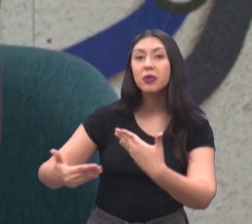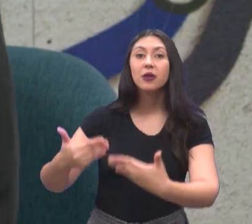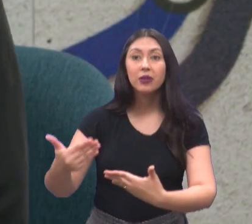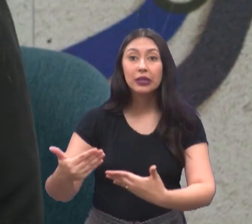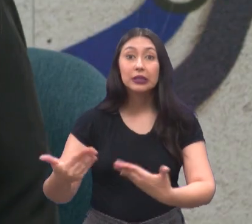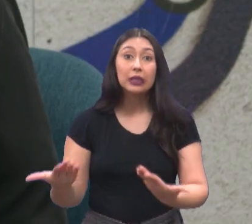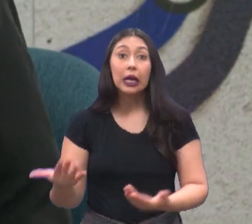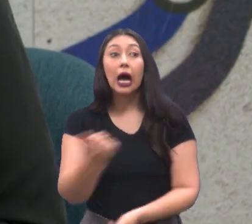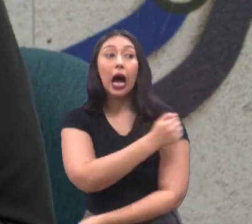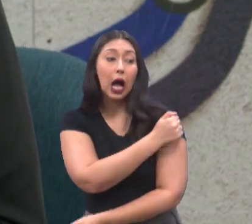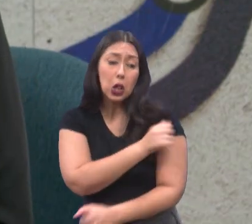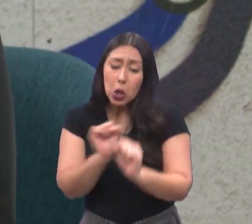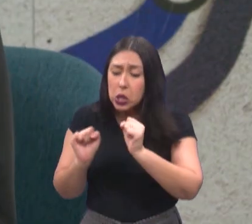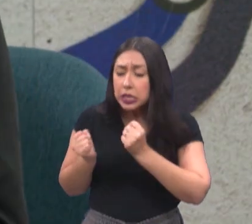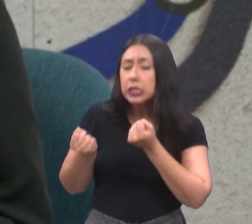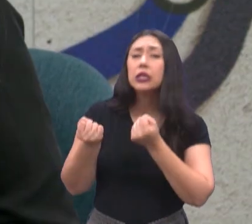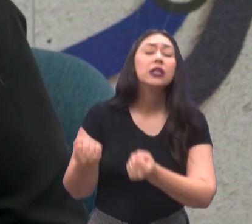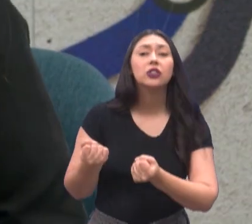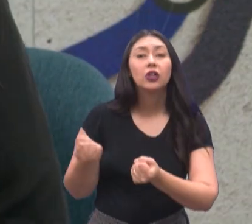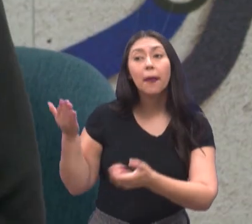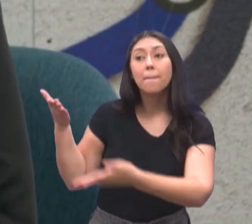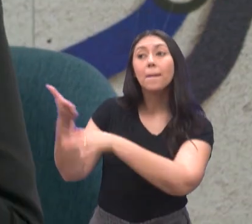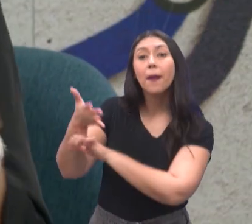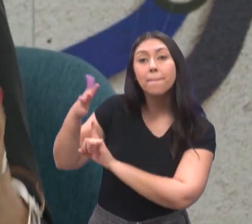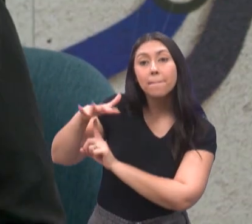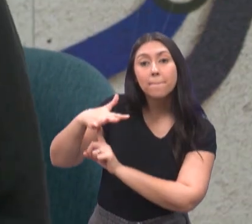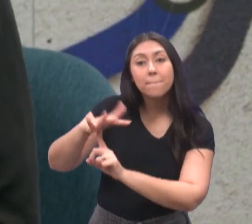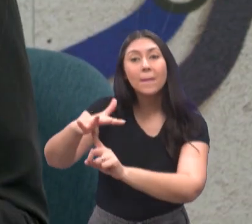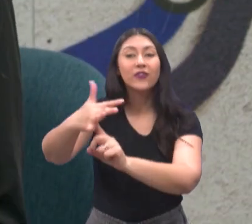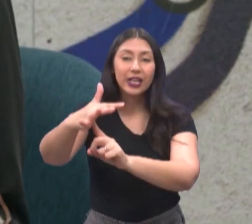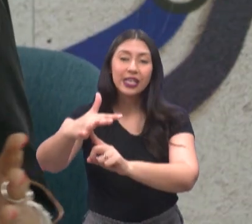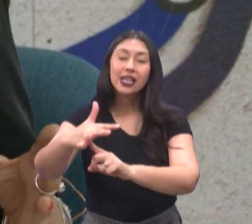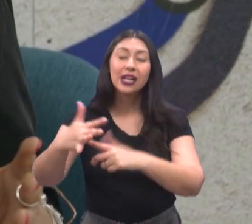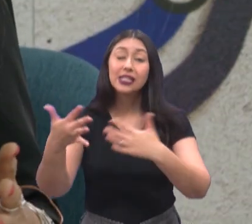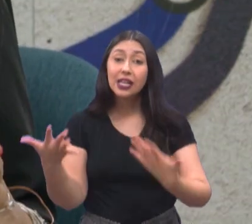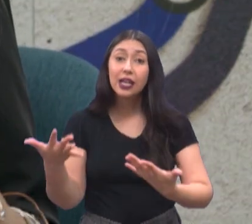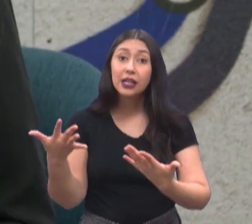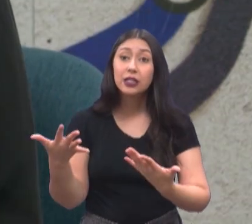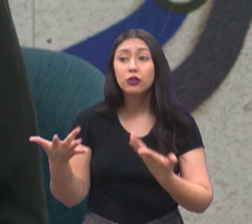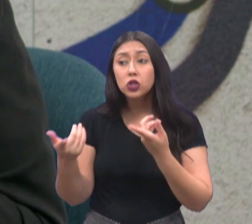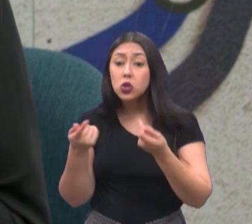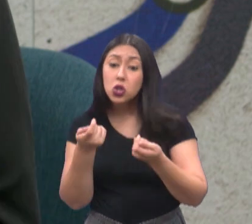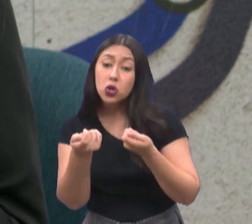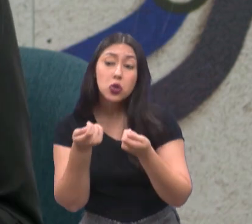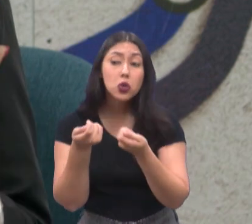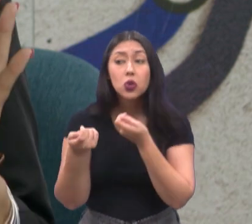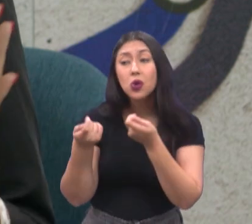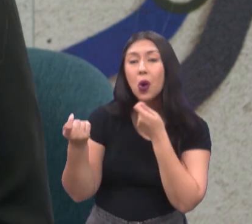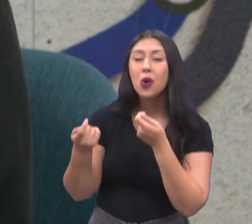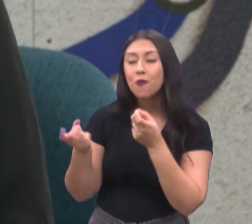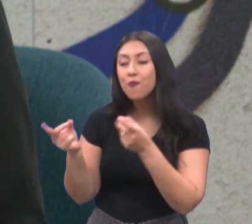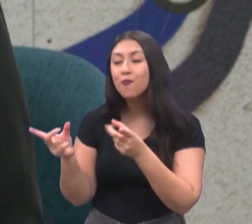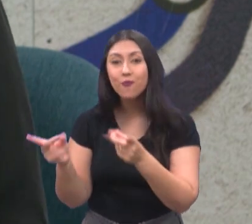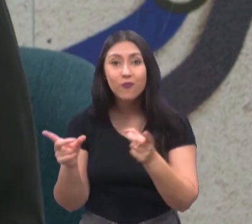que se dedica muito e vai participar de feirinha nos condomínios e acaba se virando, né? E vende.